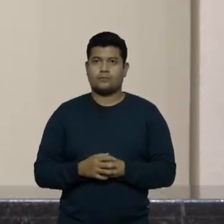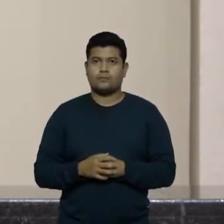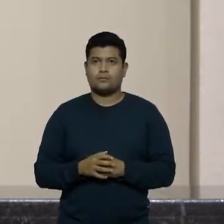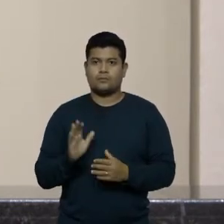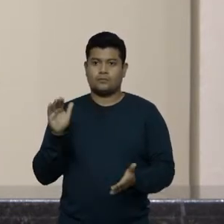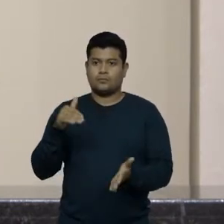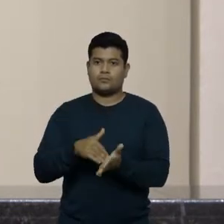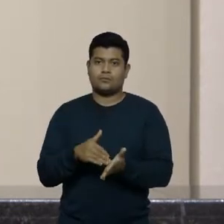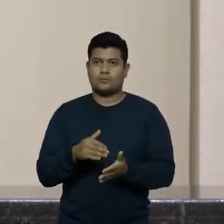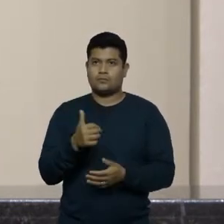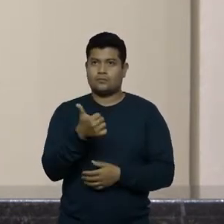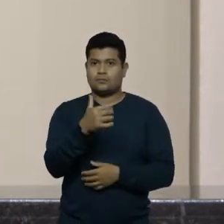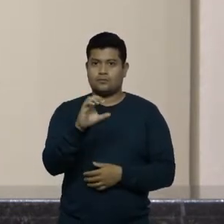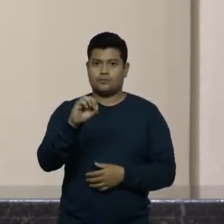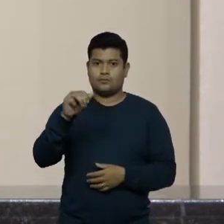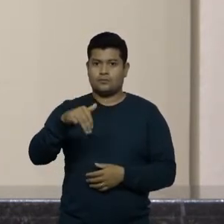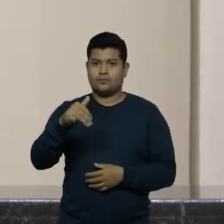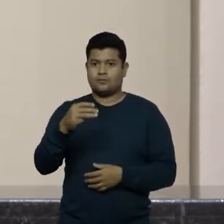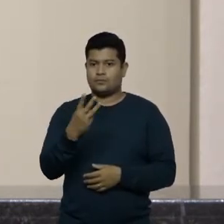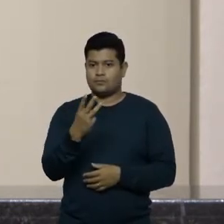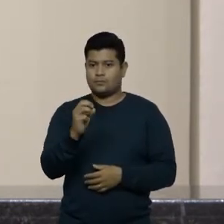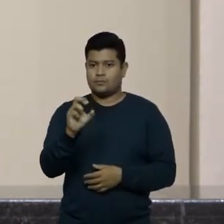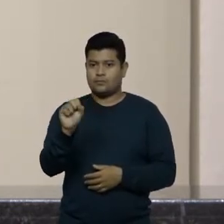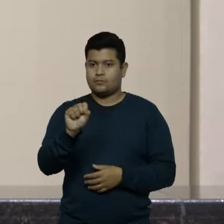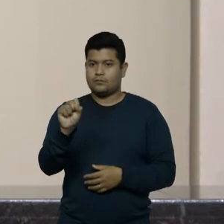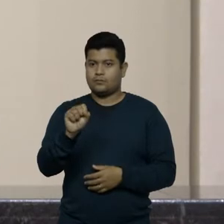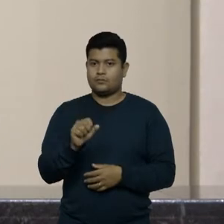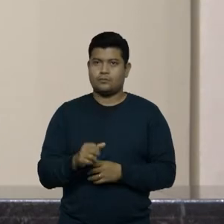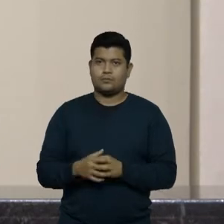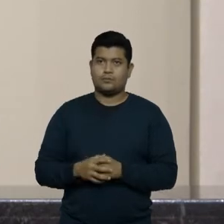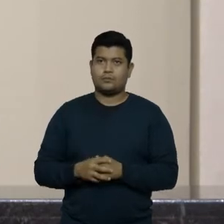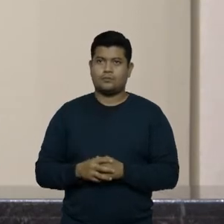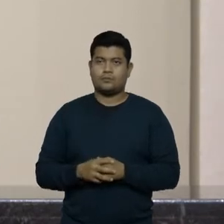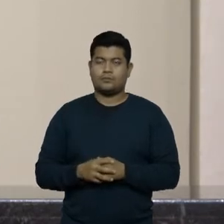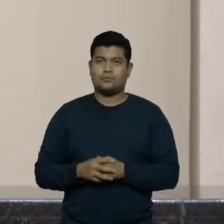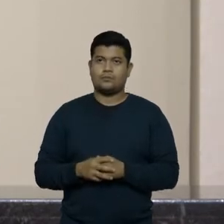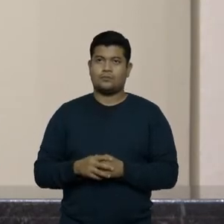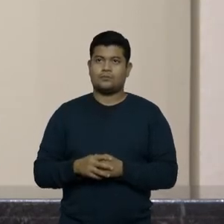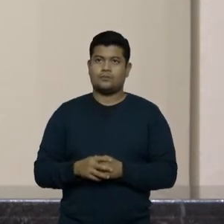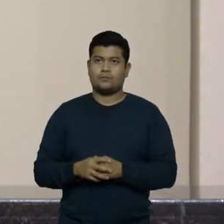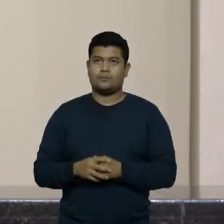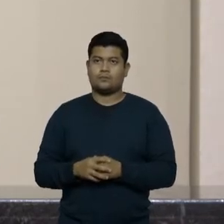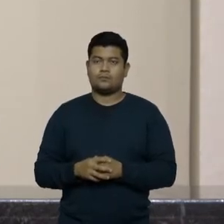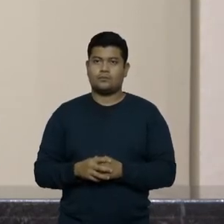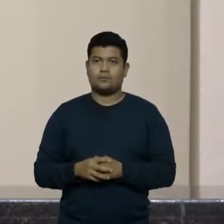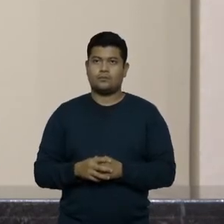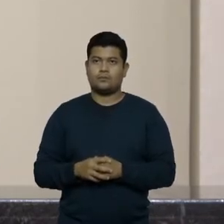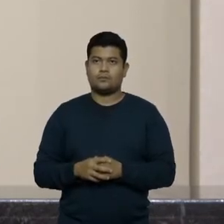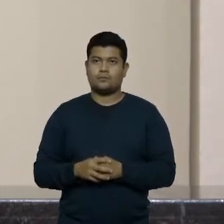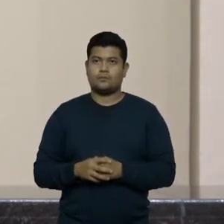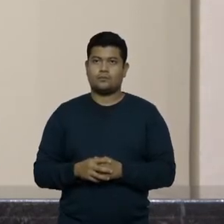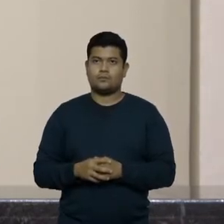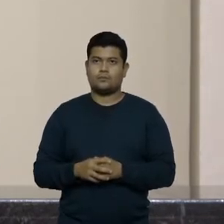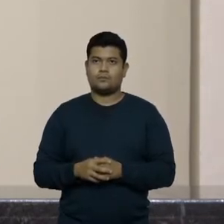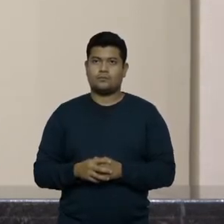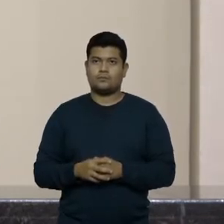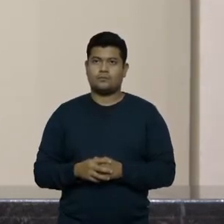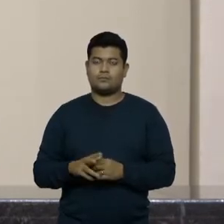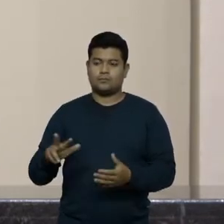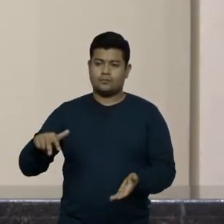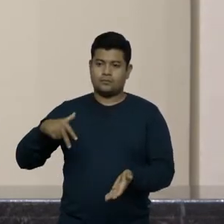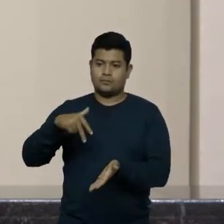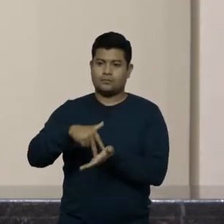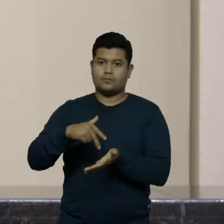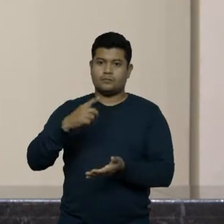por até 10 minutos e 30 segundos para o uso da palavra o deputado